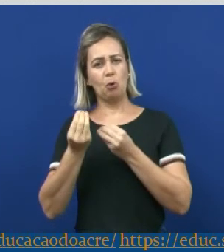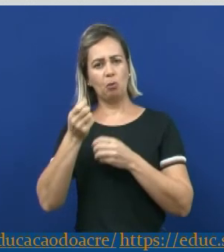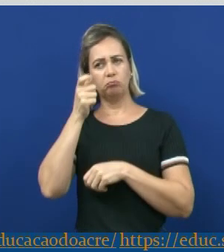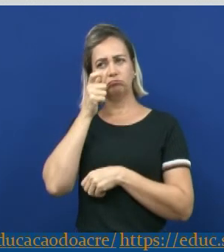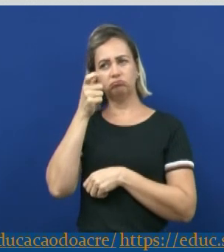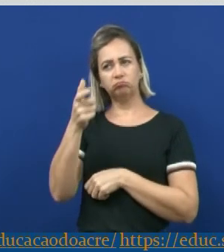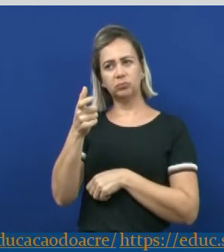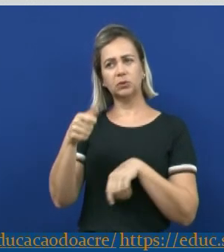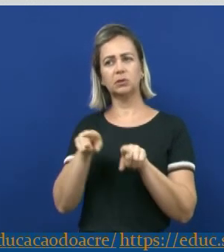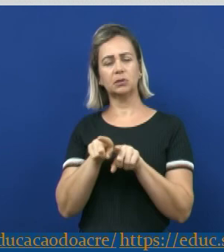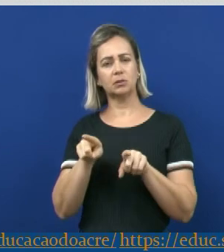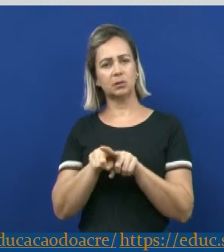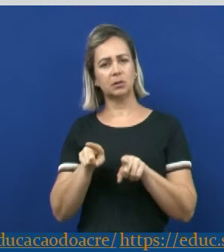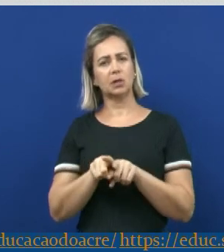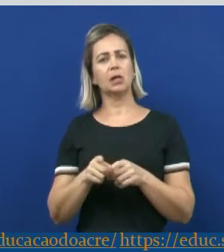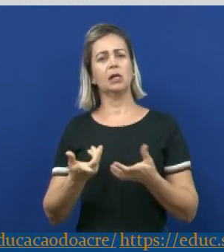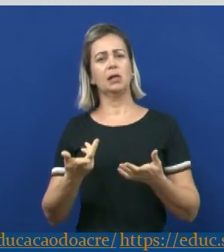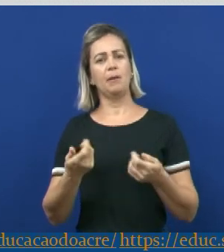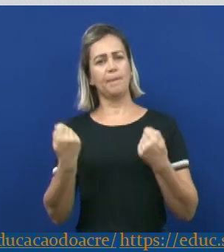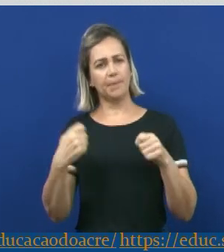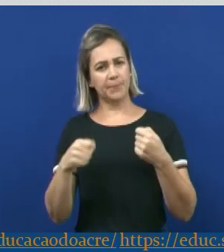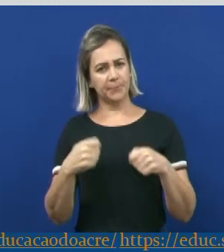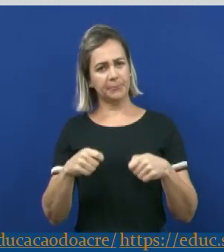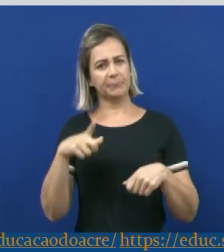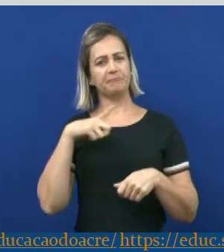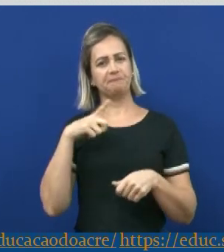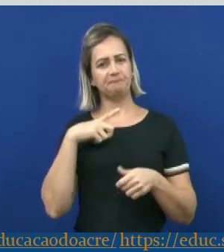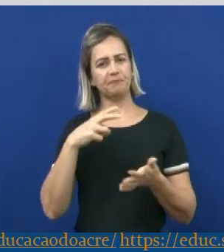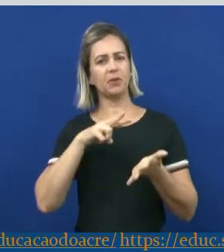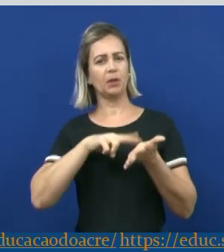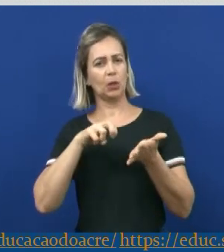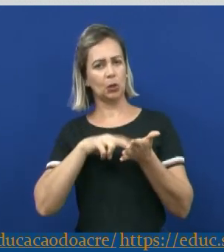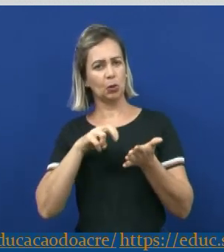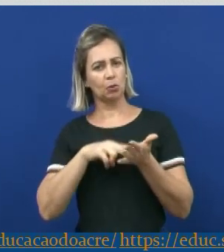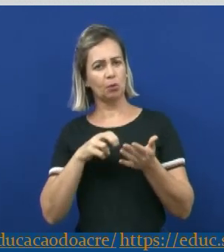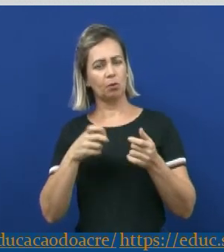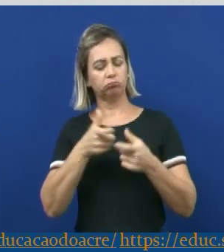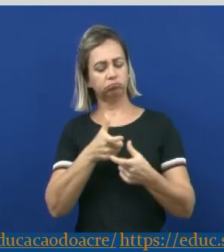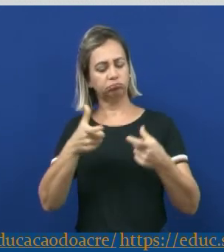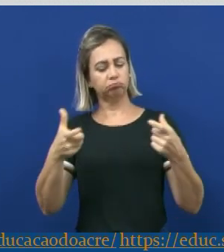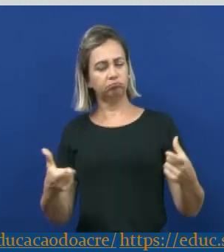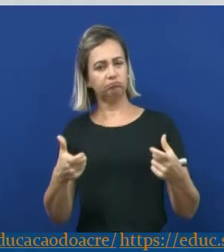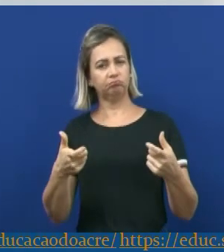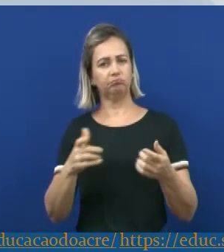que é imprescindível aprender estes vocabulários para aumentar o meu repertório lexical